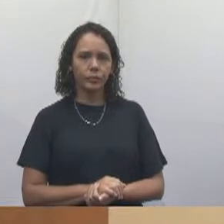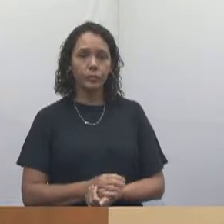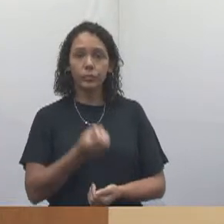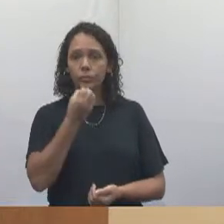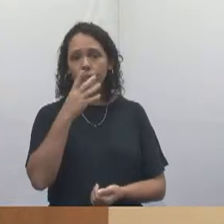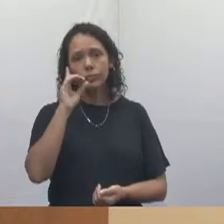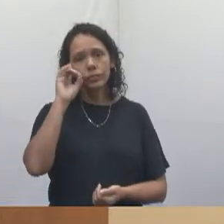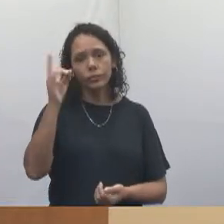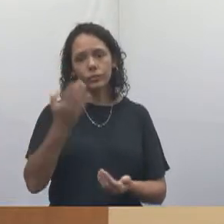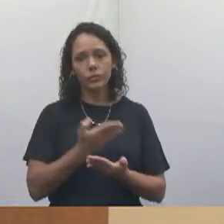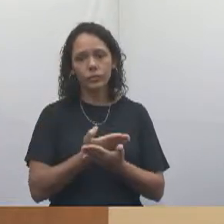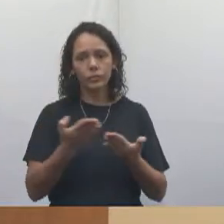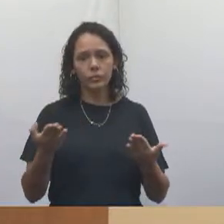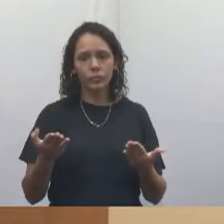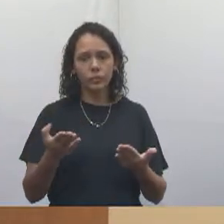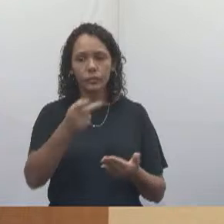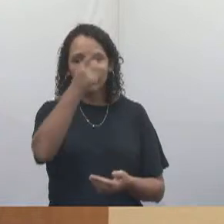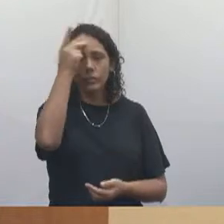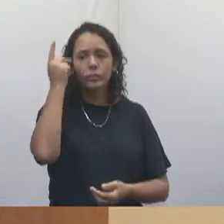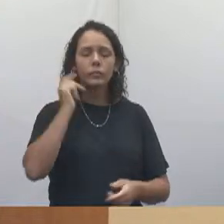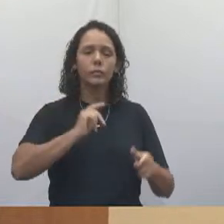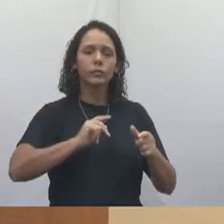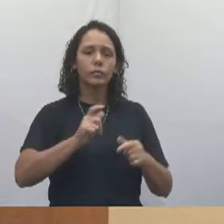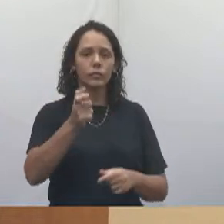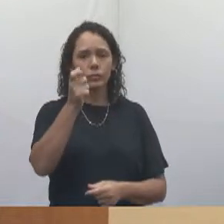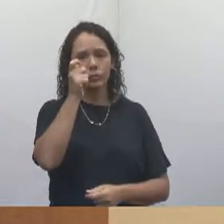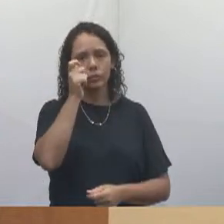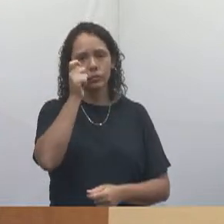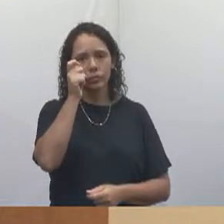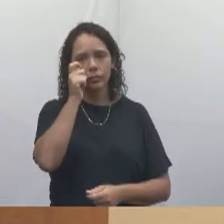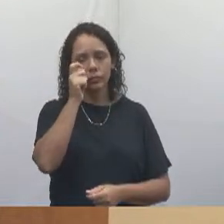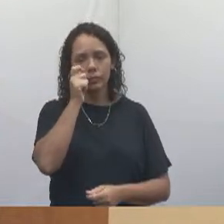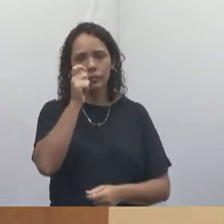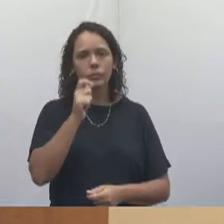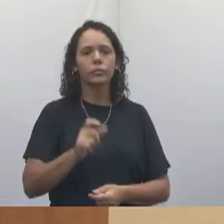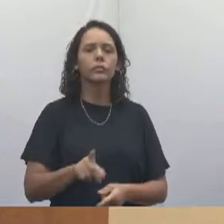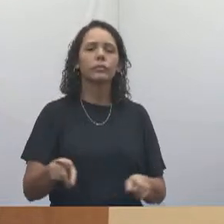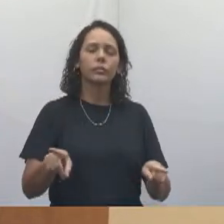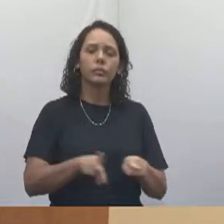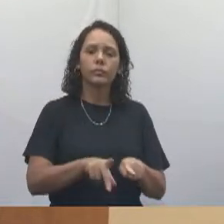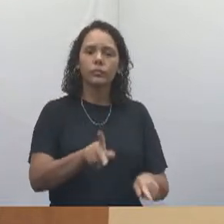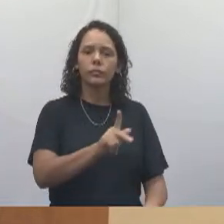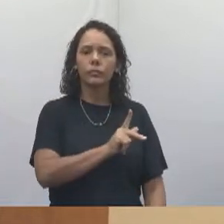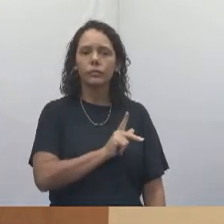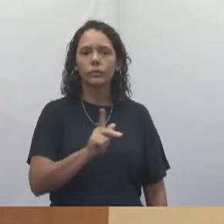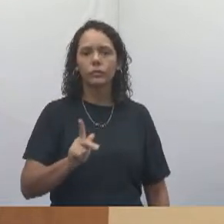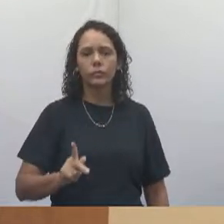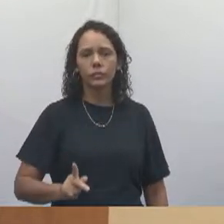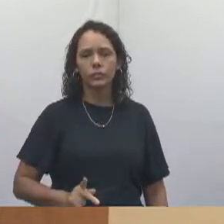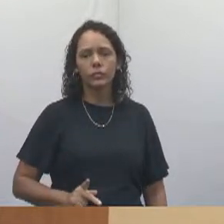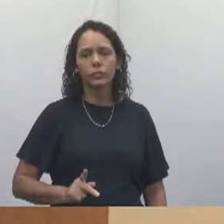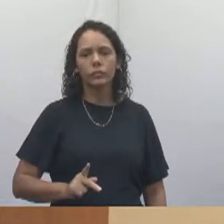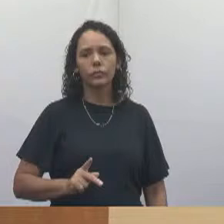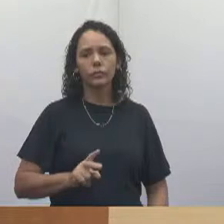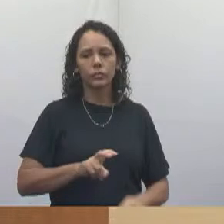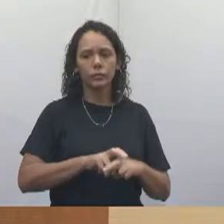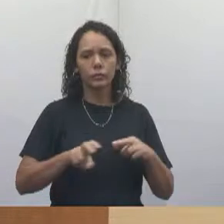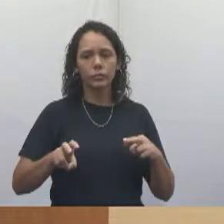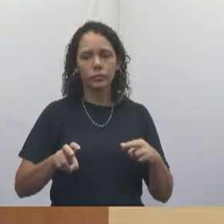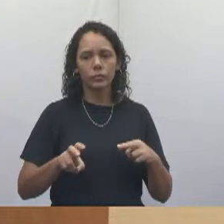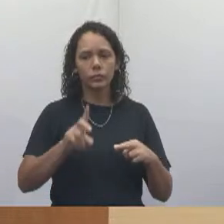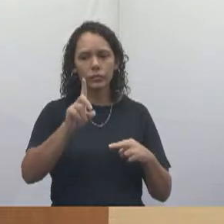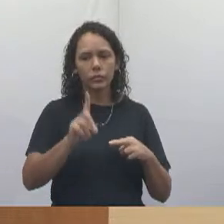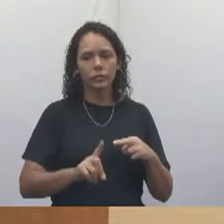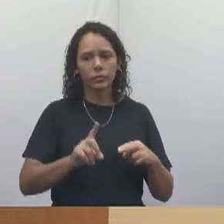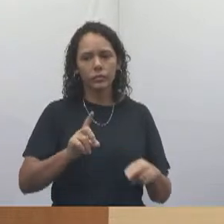Bom dia a todos, bom dia a vocês que nos assistem, bom dia, senhor presidente, mesa diretora, servidores dessa casa,